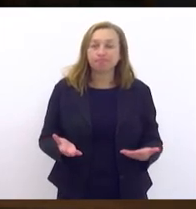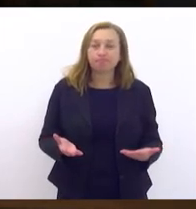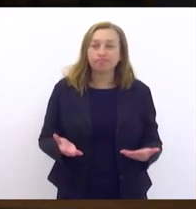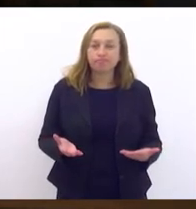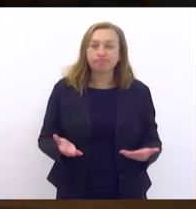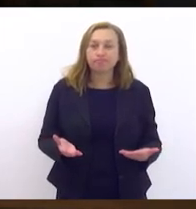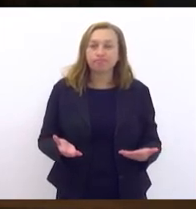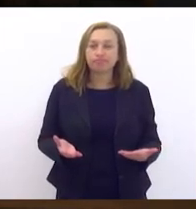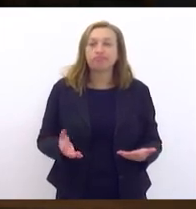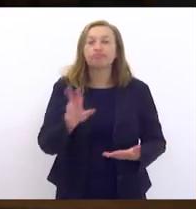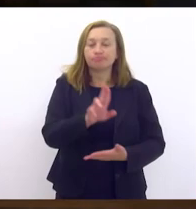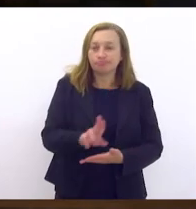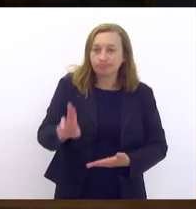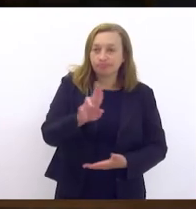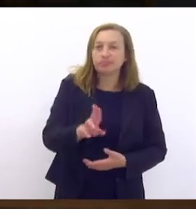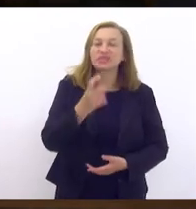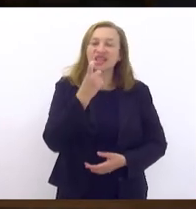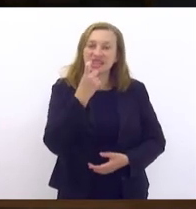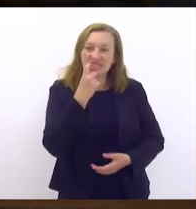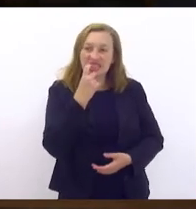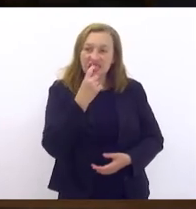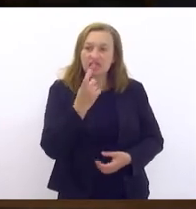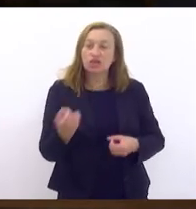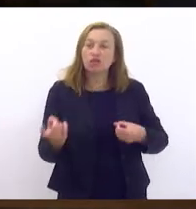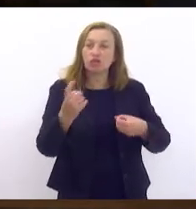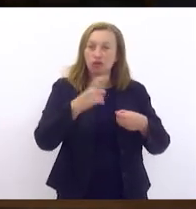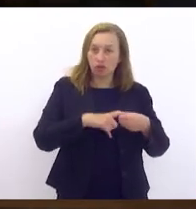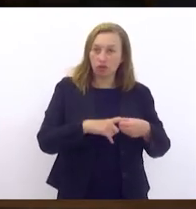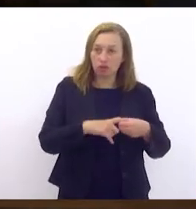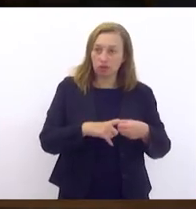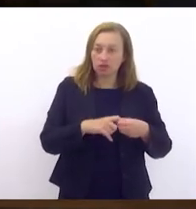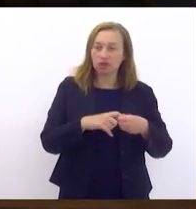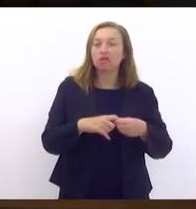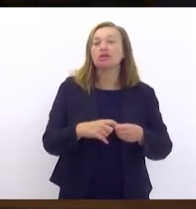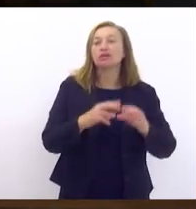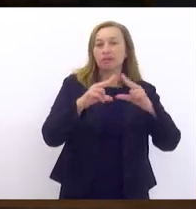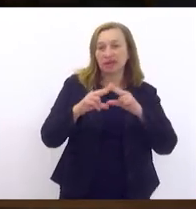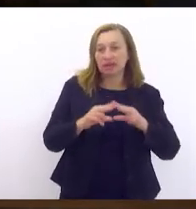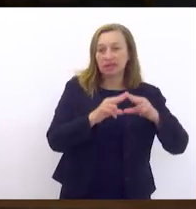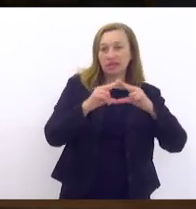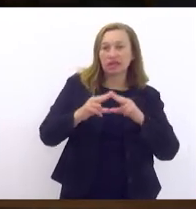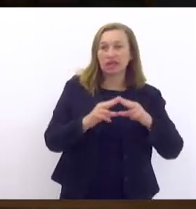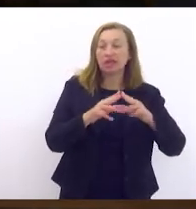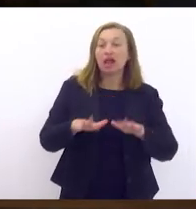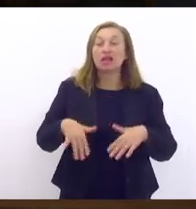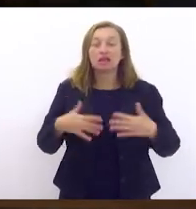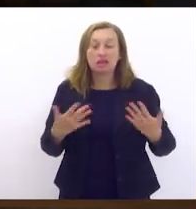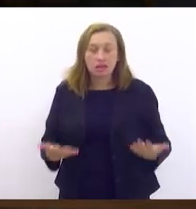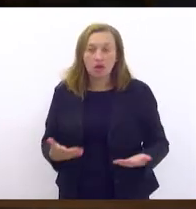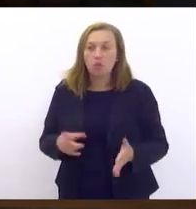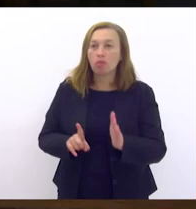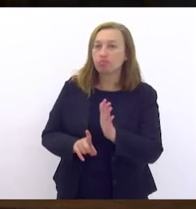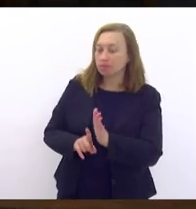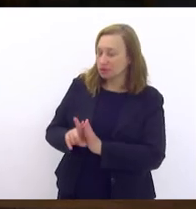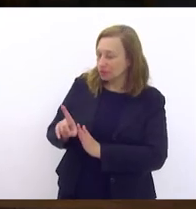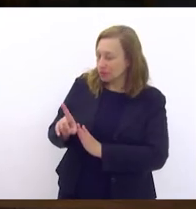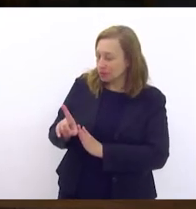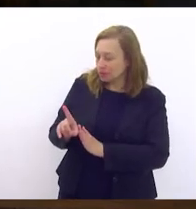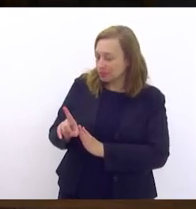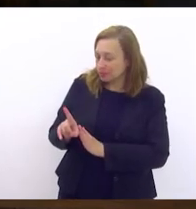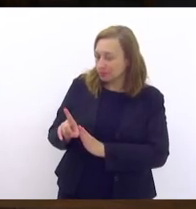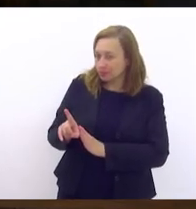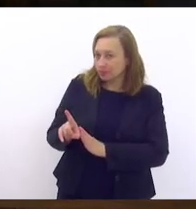que é utilizado do plástico retorna para reciclagem né então aí eu faço uma pergunta né